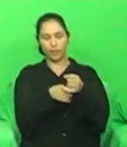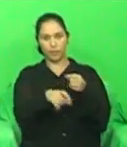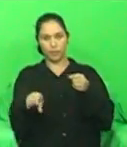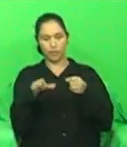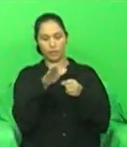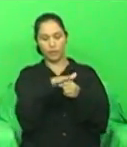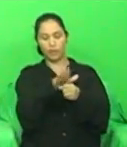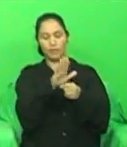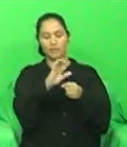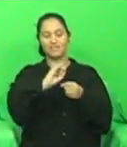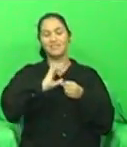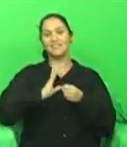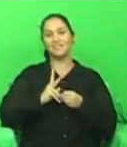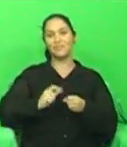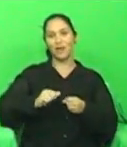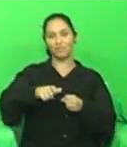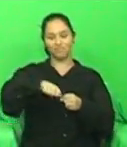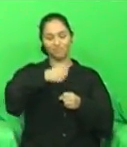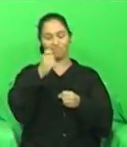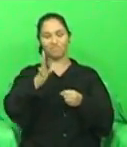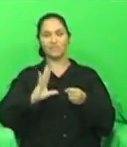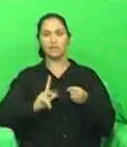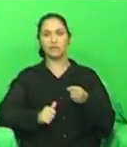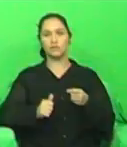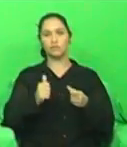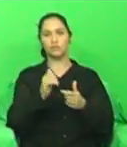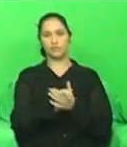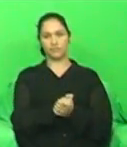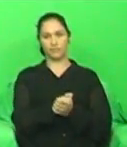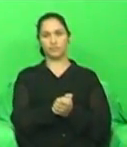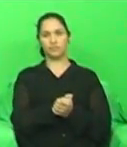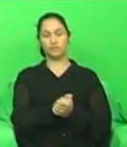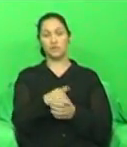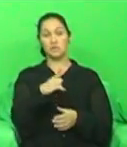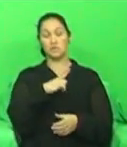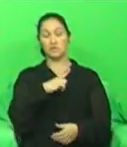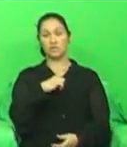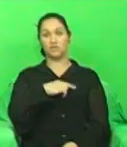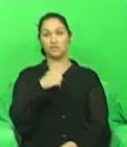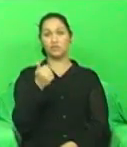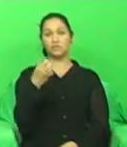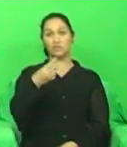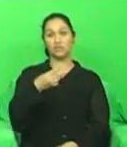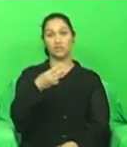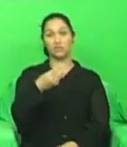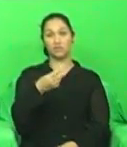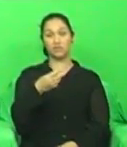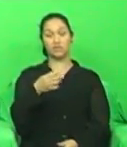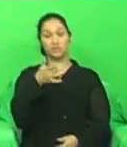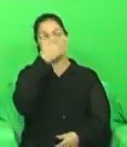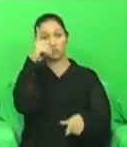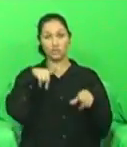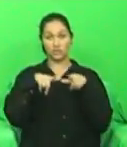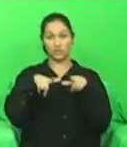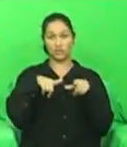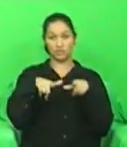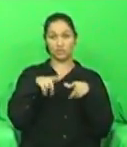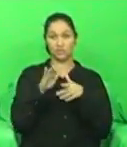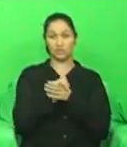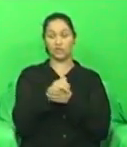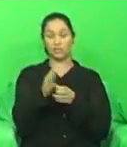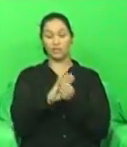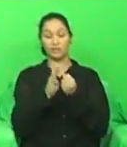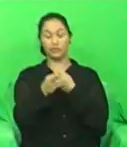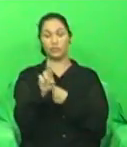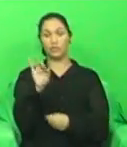nós temos intendência da dor humana com 13 funcionários com o intendente sem uma patrola patriota a oficina só